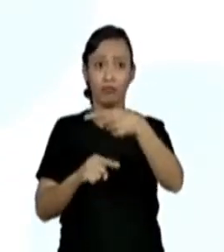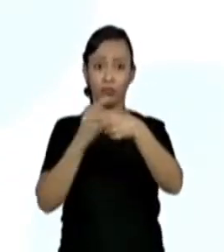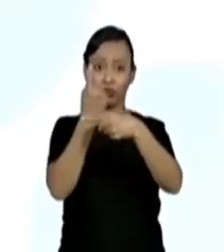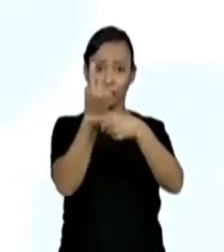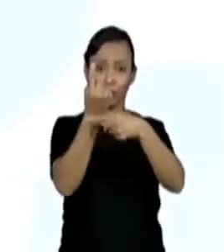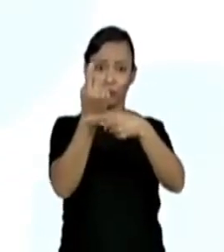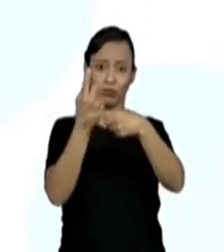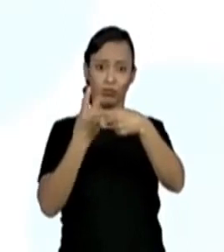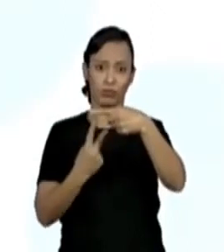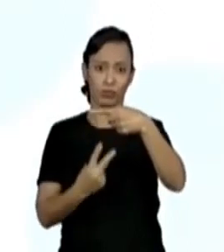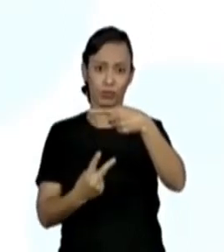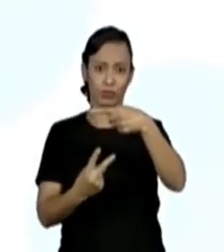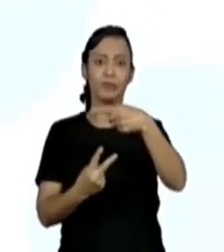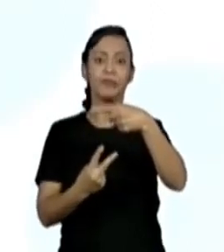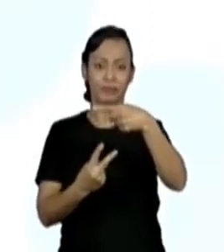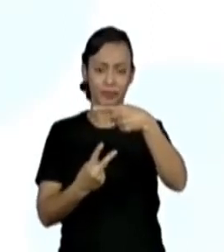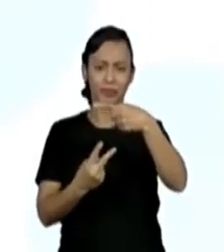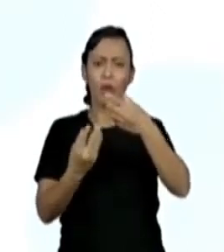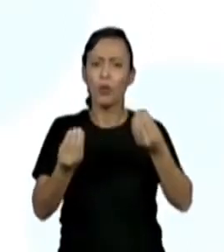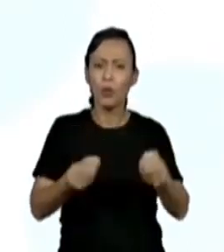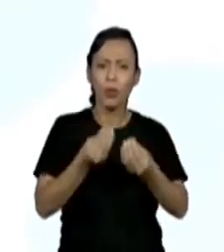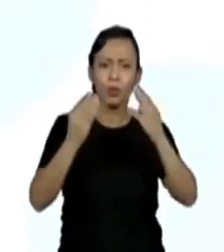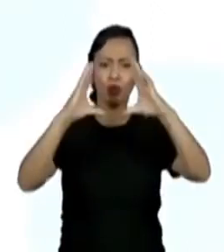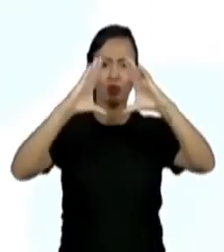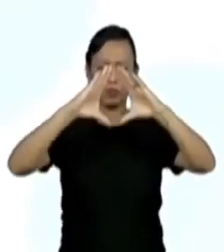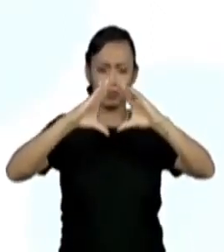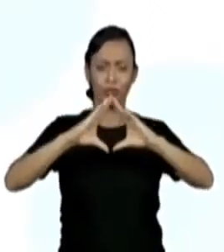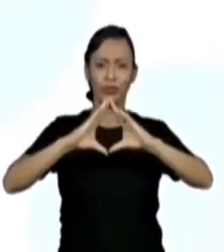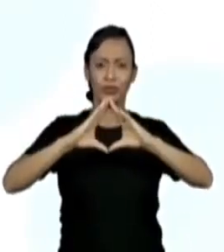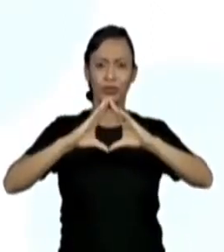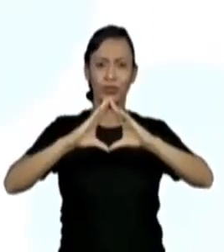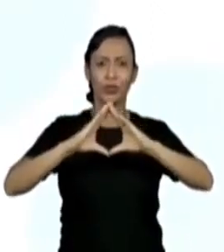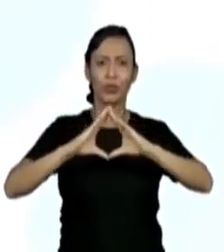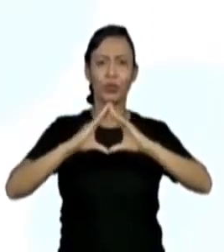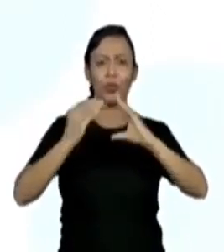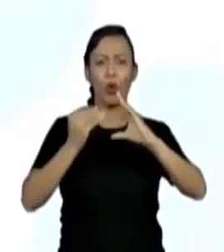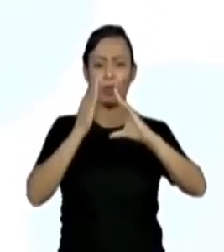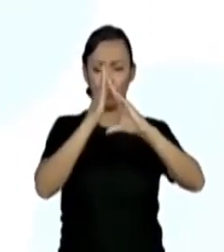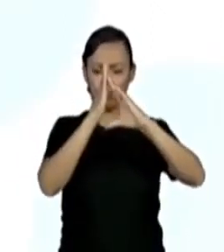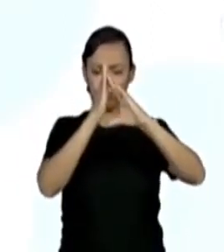assim vamos pintar um meio da figura ao lado